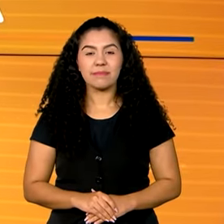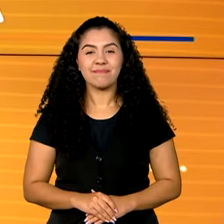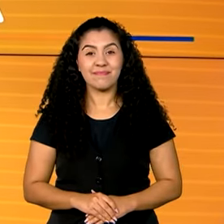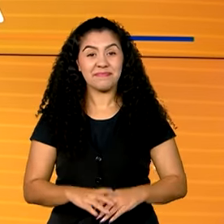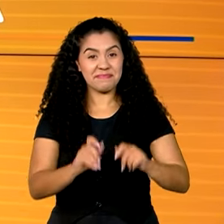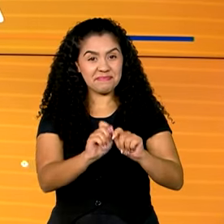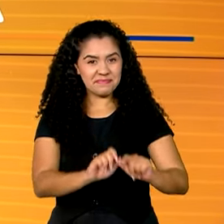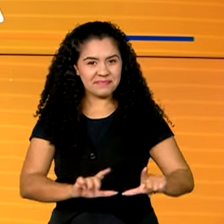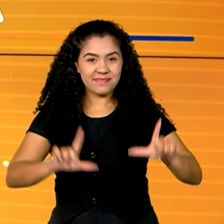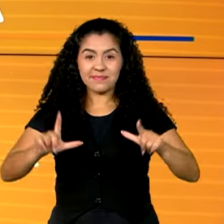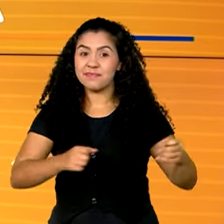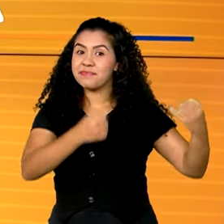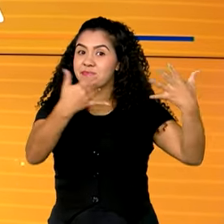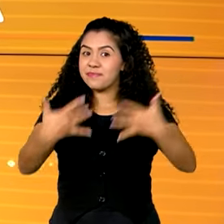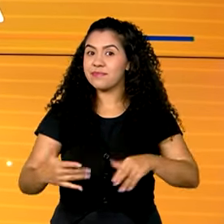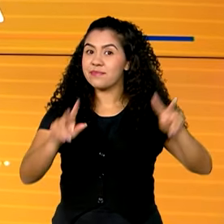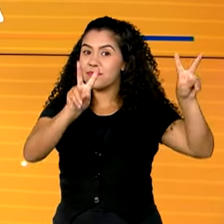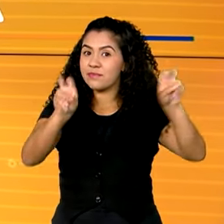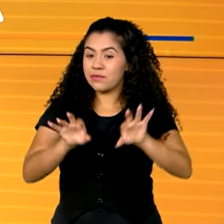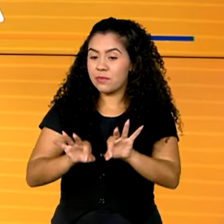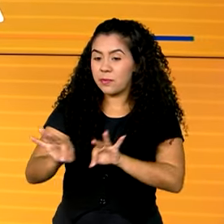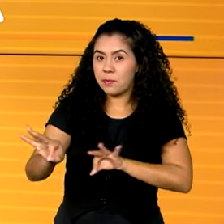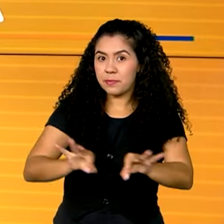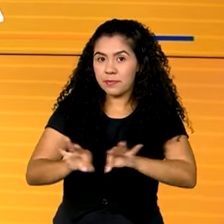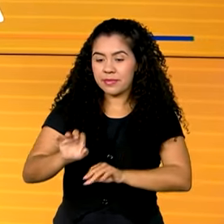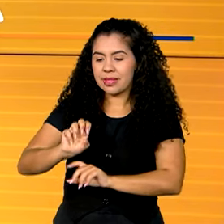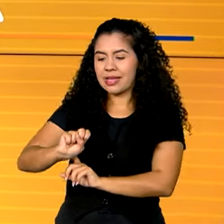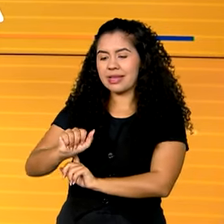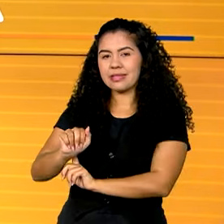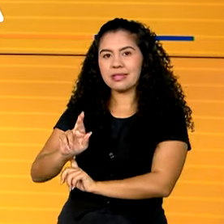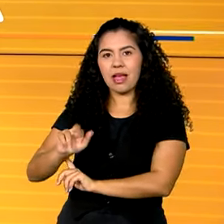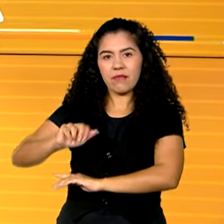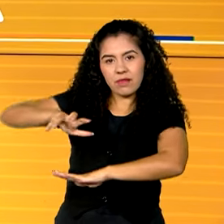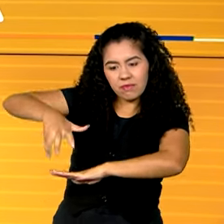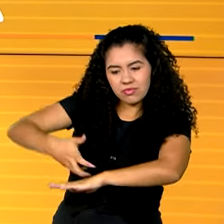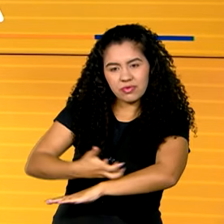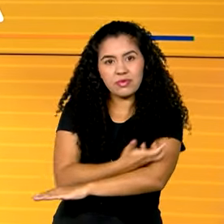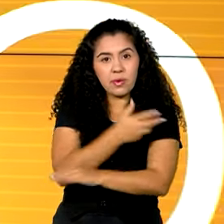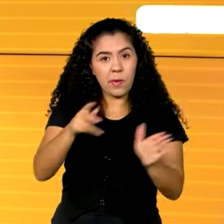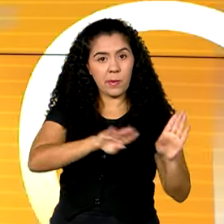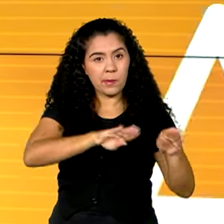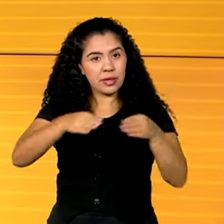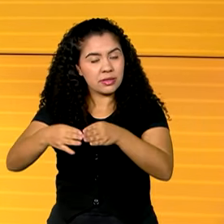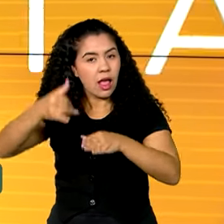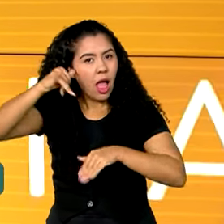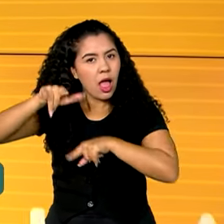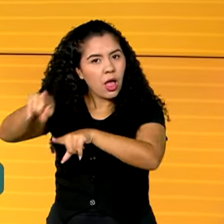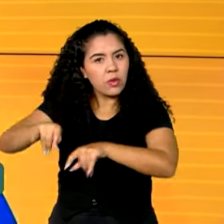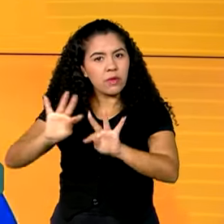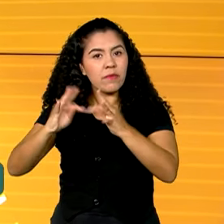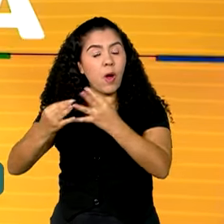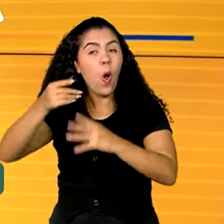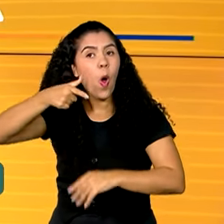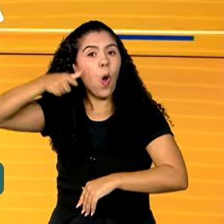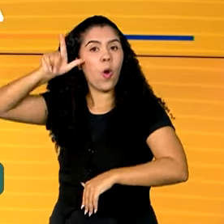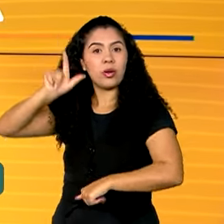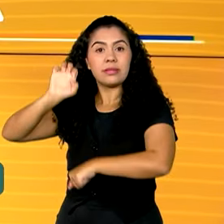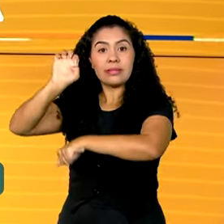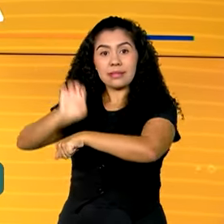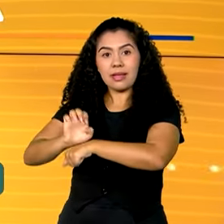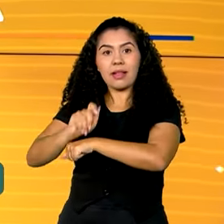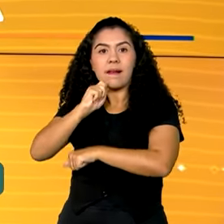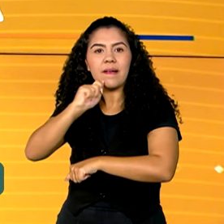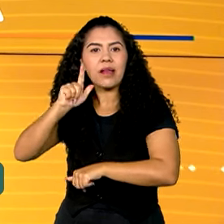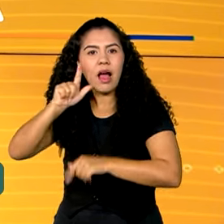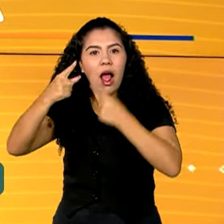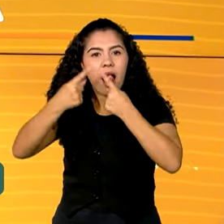De volta para falar agora do Plano Safra da Agricultura Familiar no estado de Alagoas, que foi lançado ontem na cidade de Arapiraca,